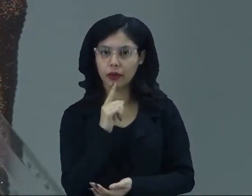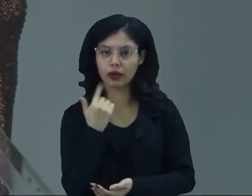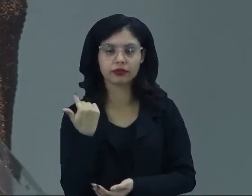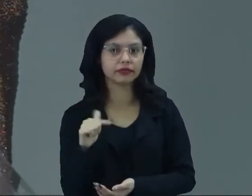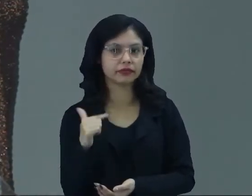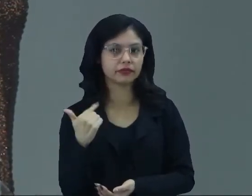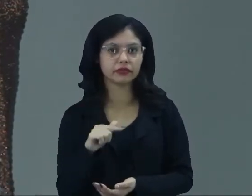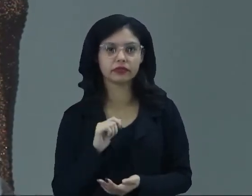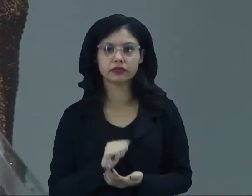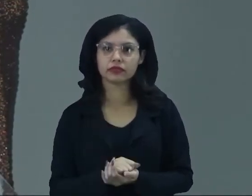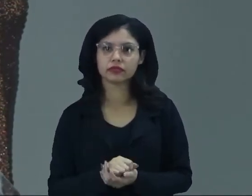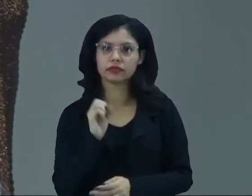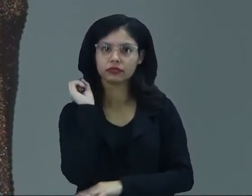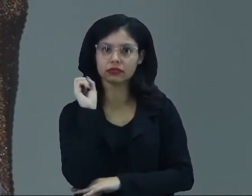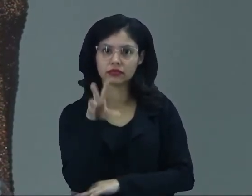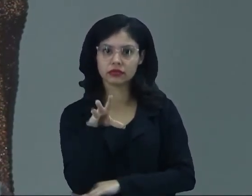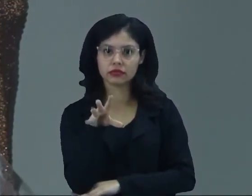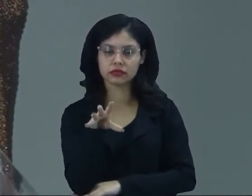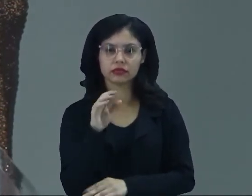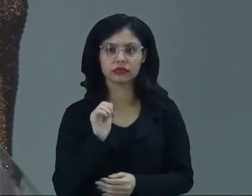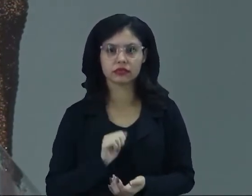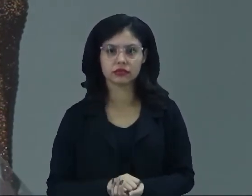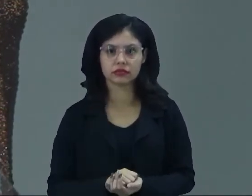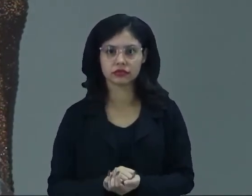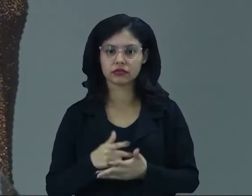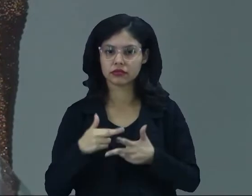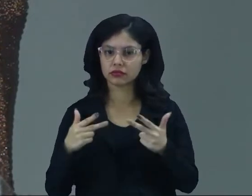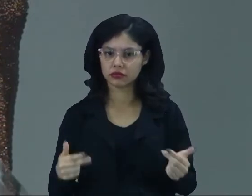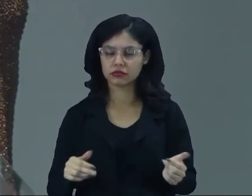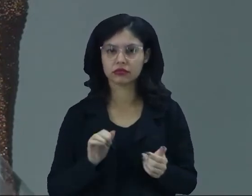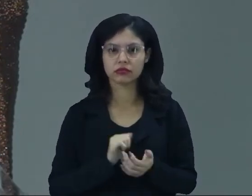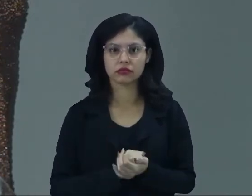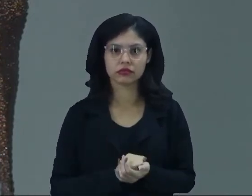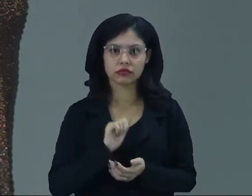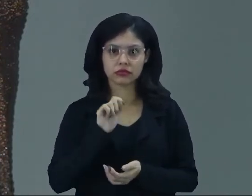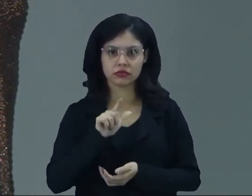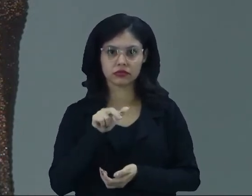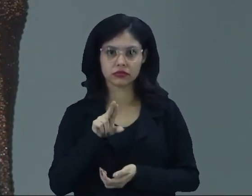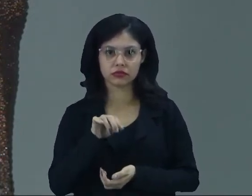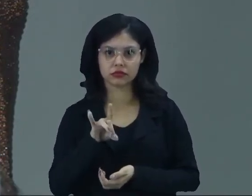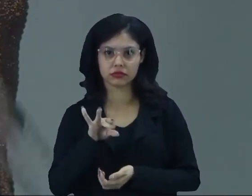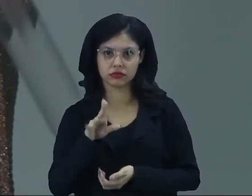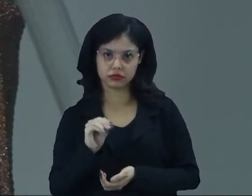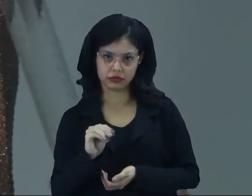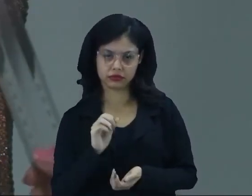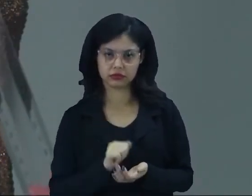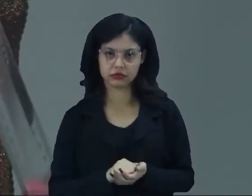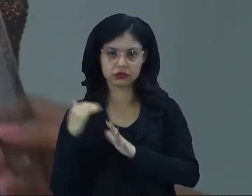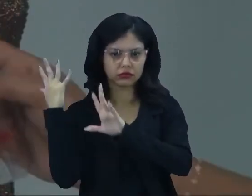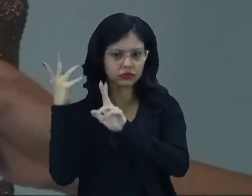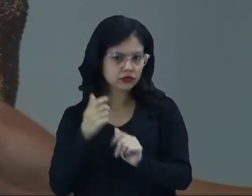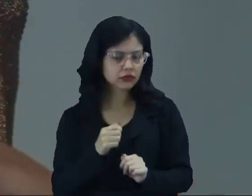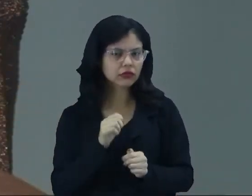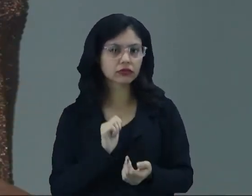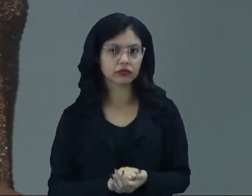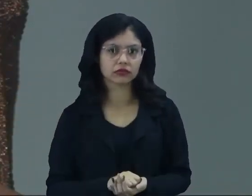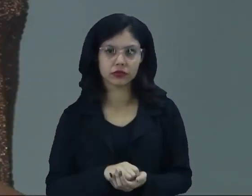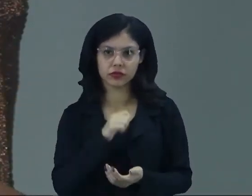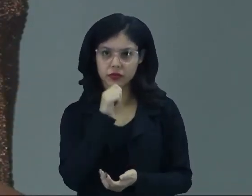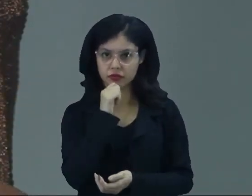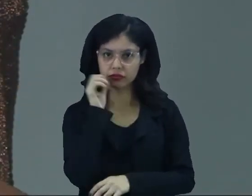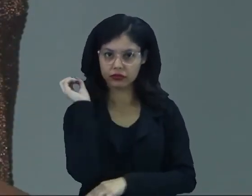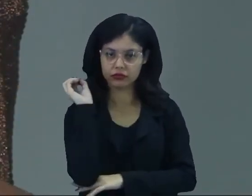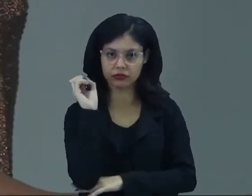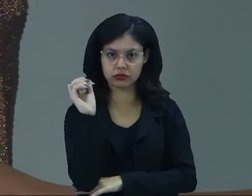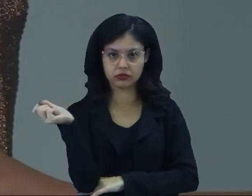Então, a lâmpada não é um objeto luminoso. Vamos recapitular? Então, o